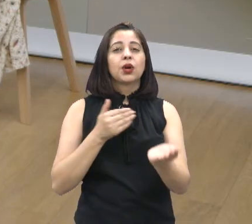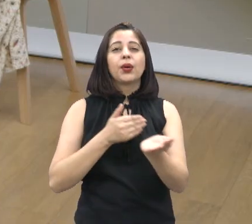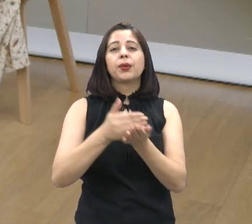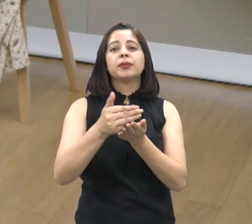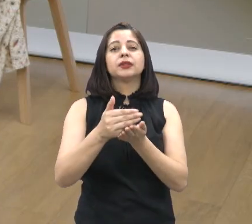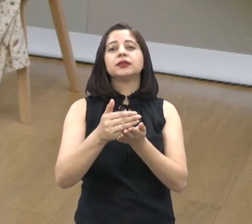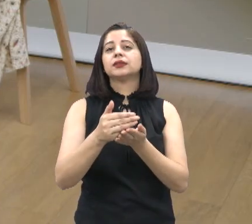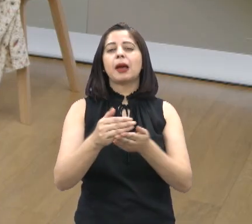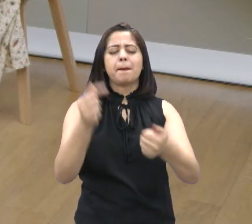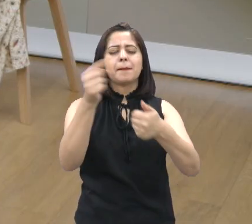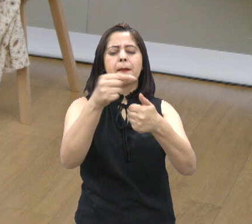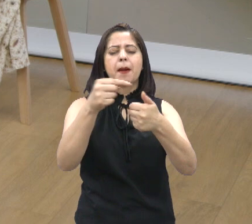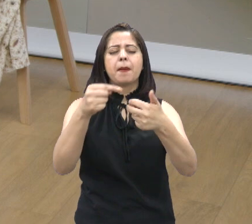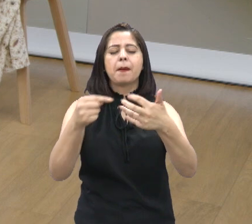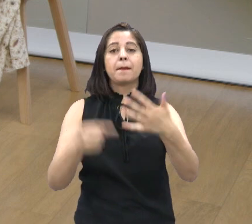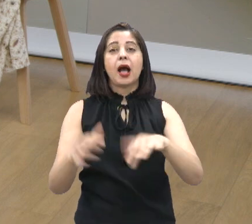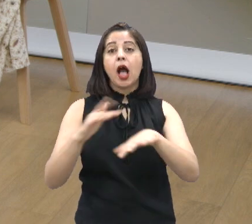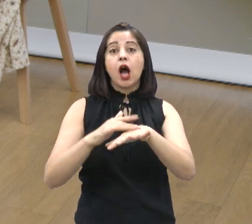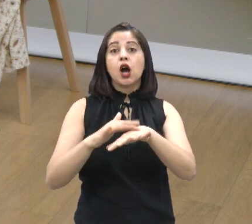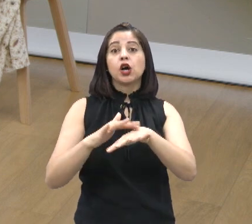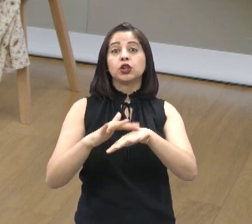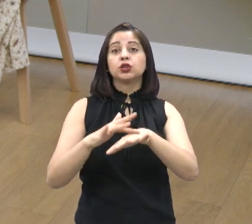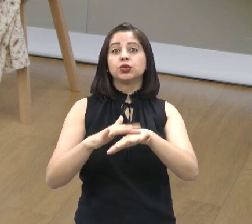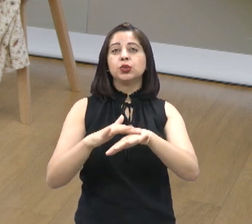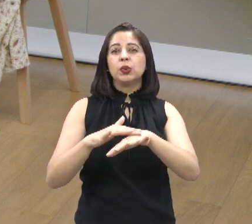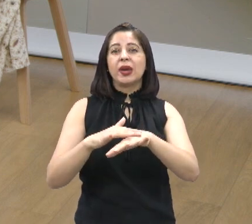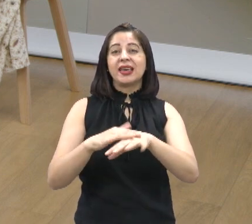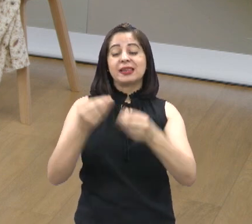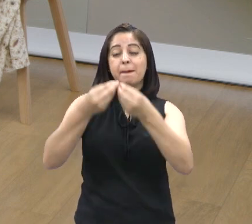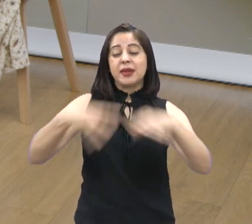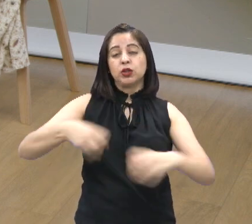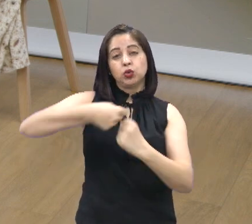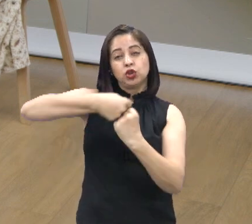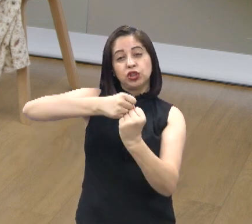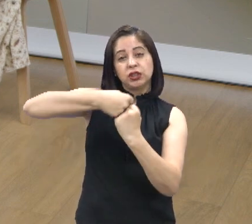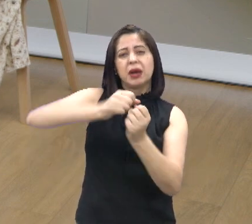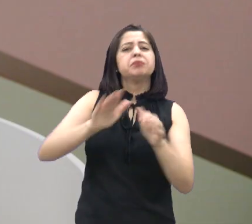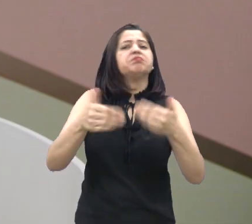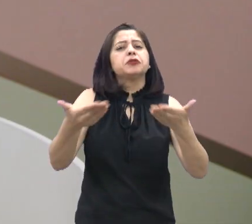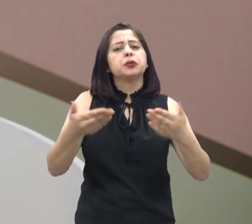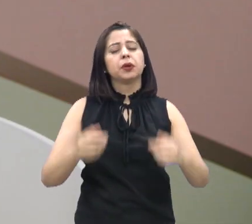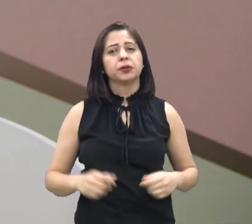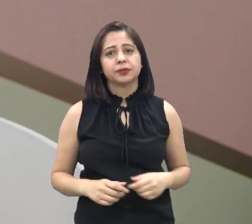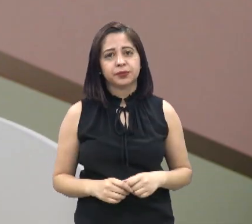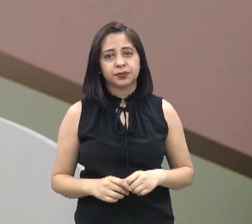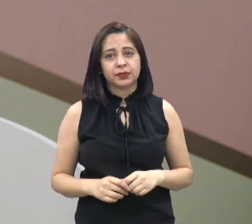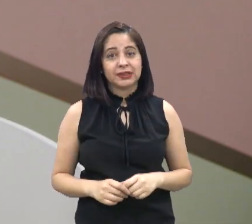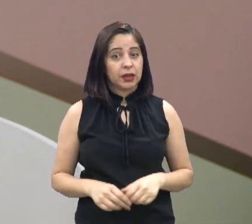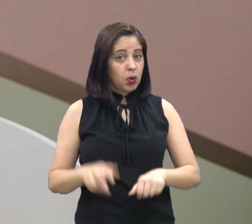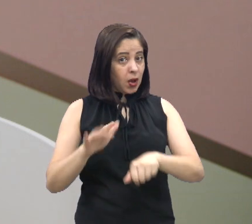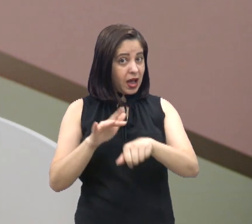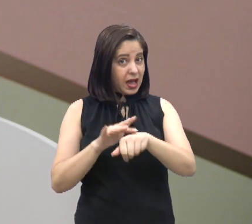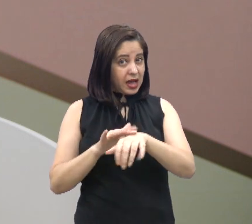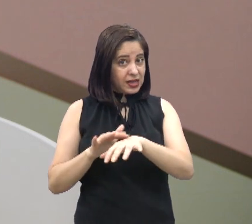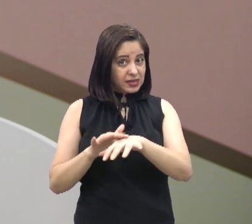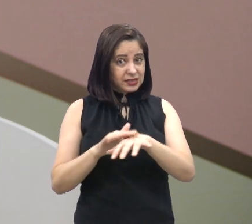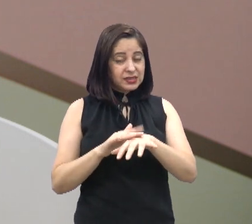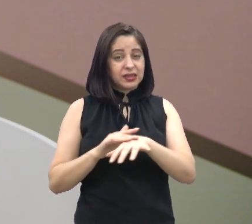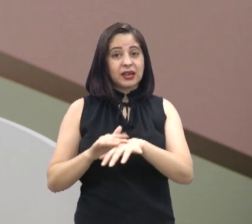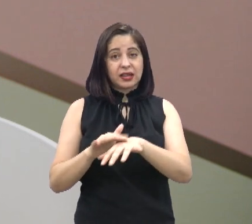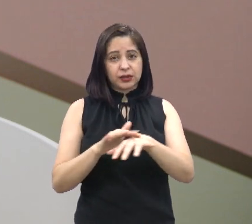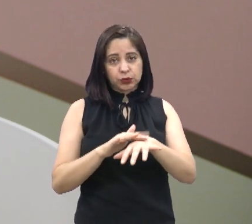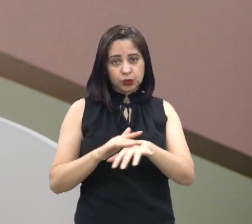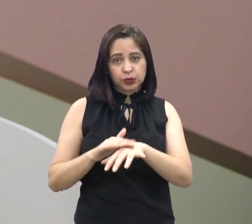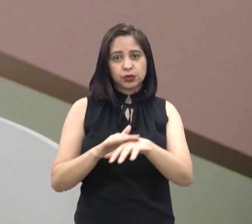são as principais doenças que atingem as nossas articulações? Então, Gisele, as doenças que acometem,